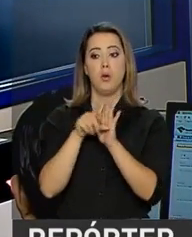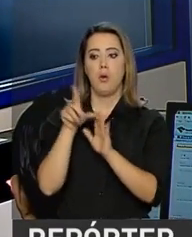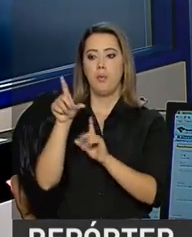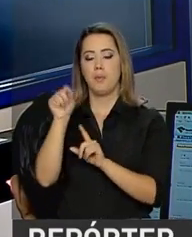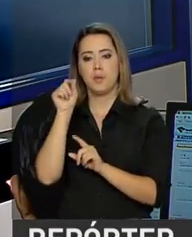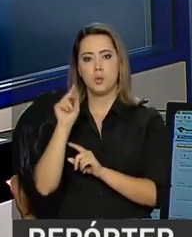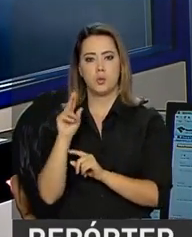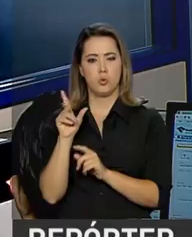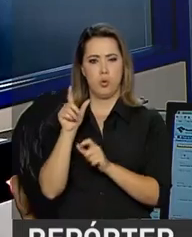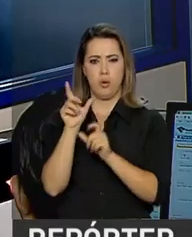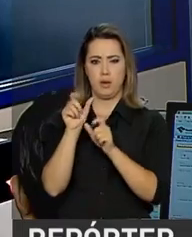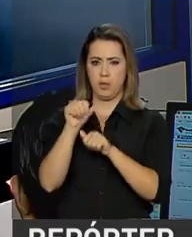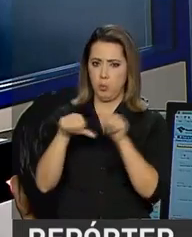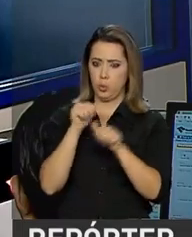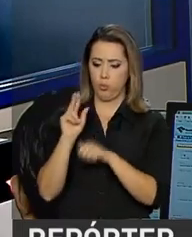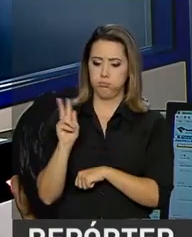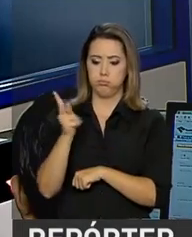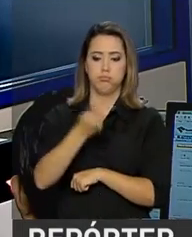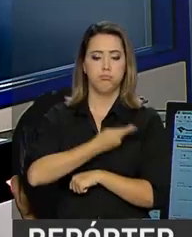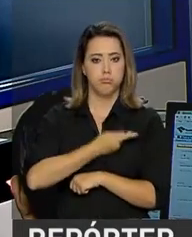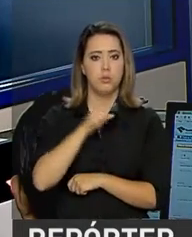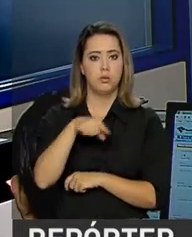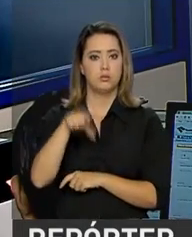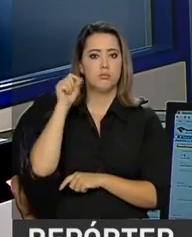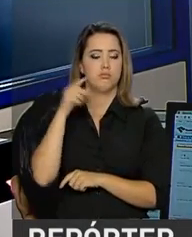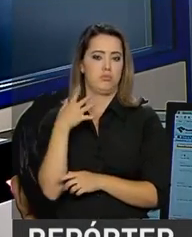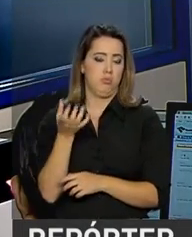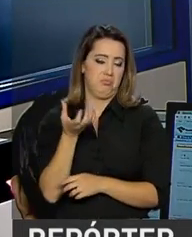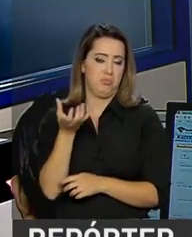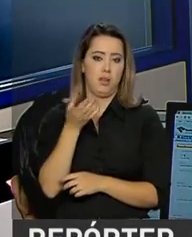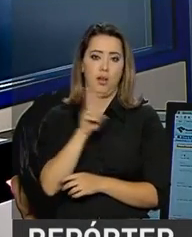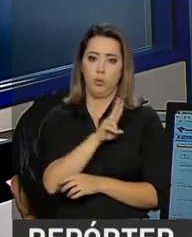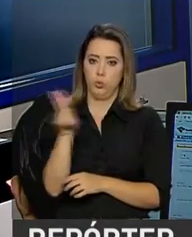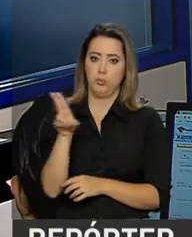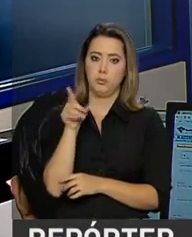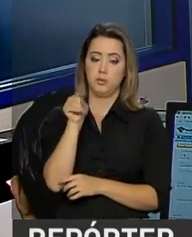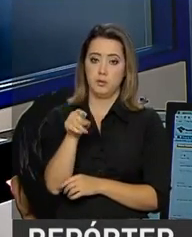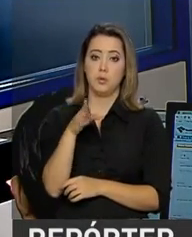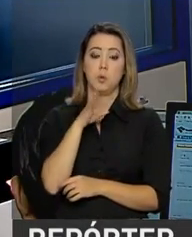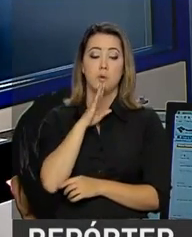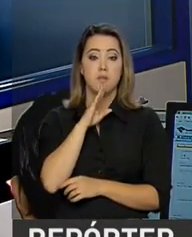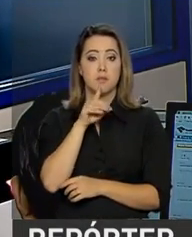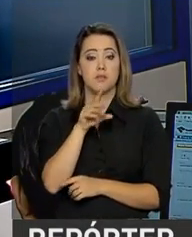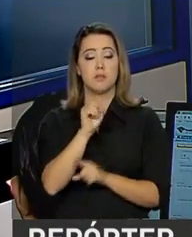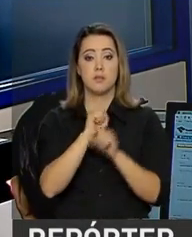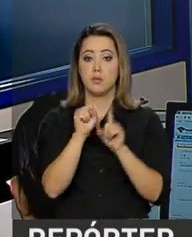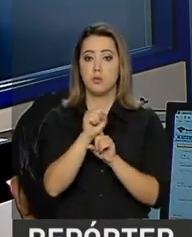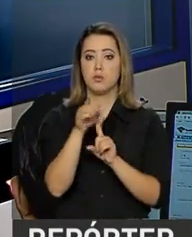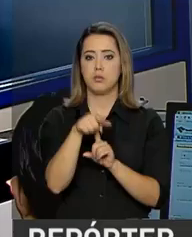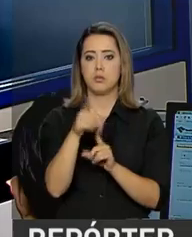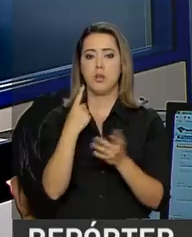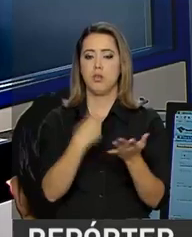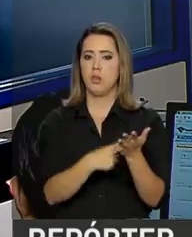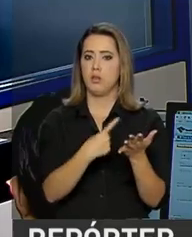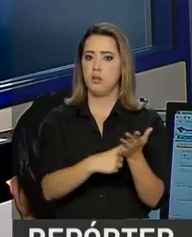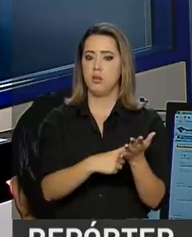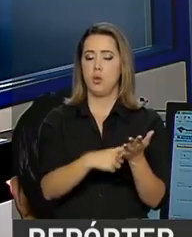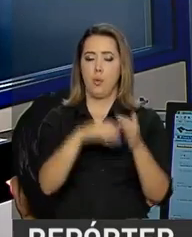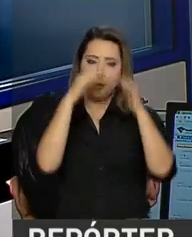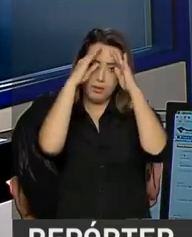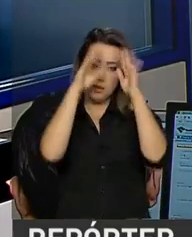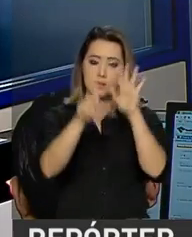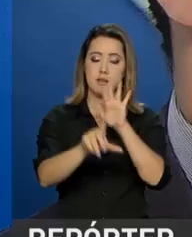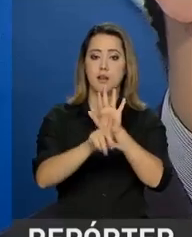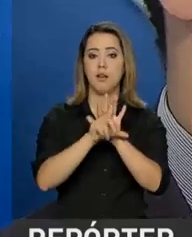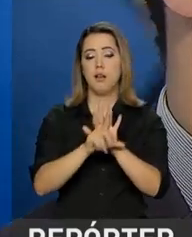travesti ou transexual se identifica e é socialmente reconhecida a medida atende a decreto publicado em Abril do